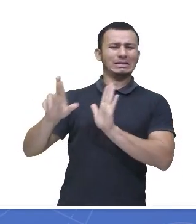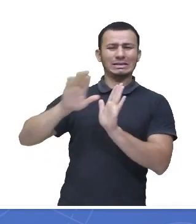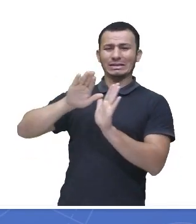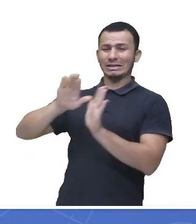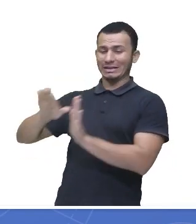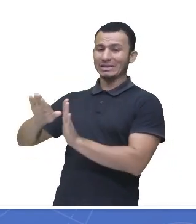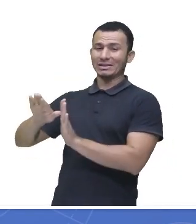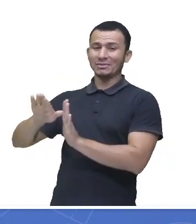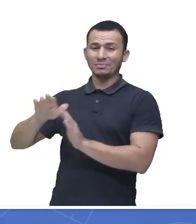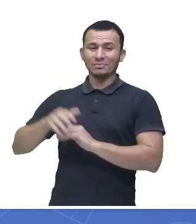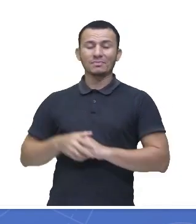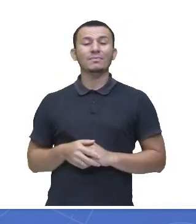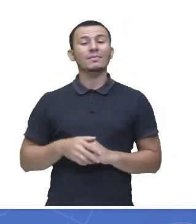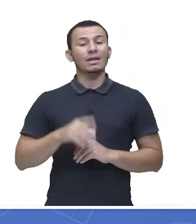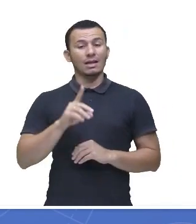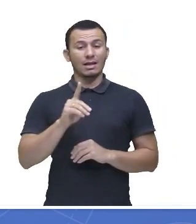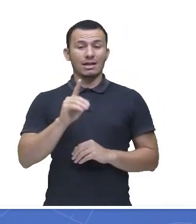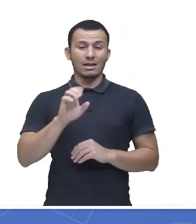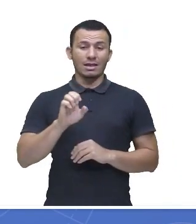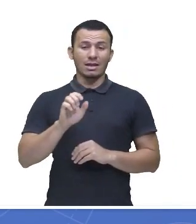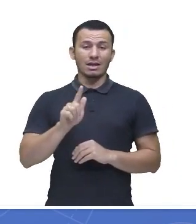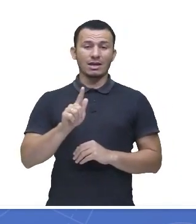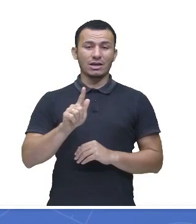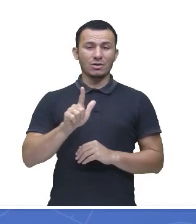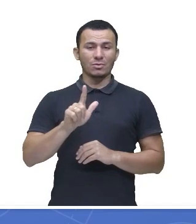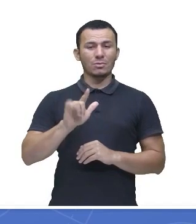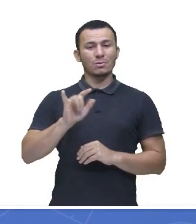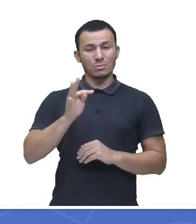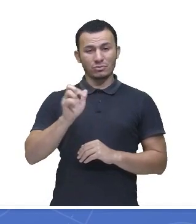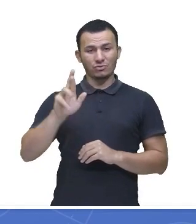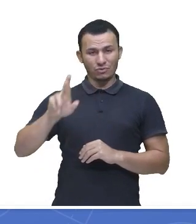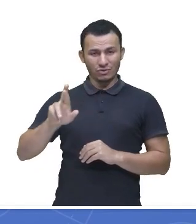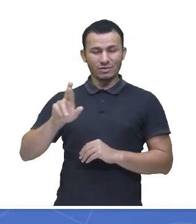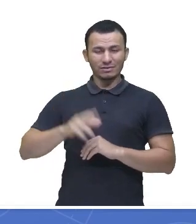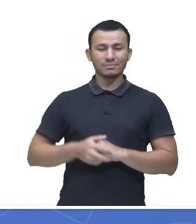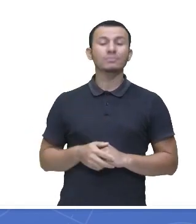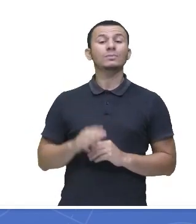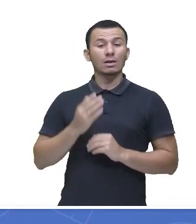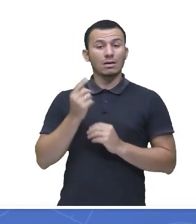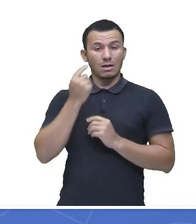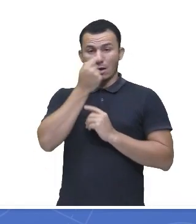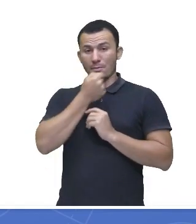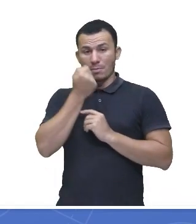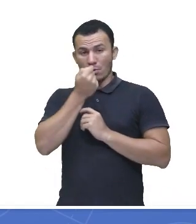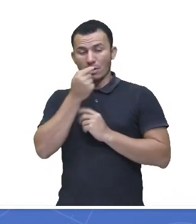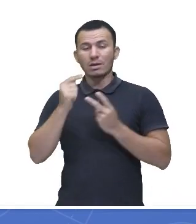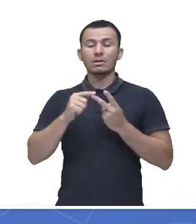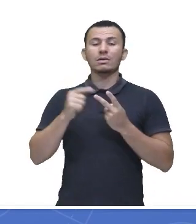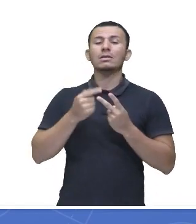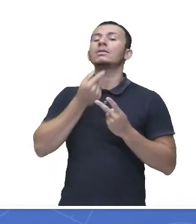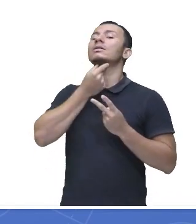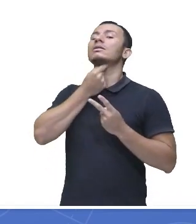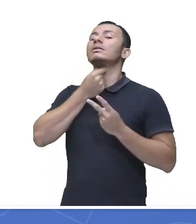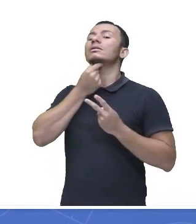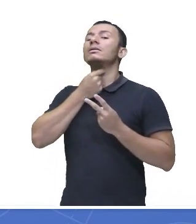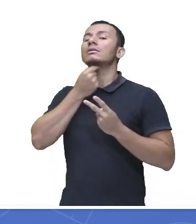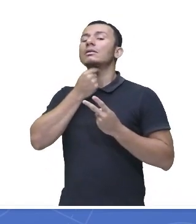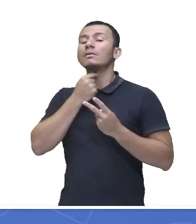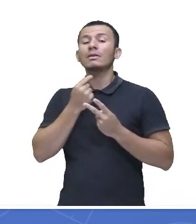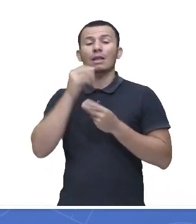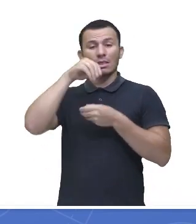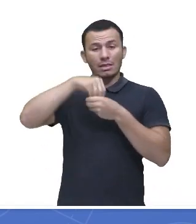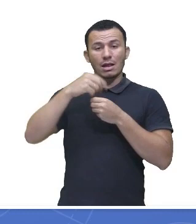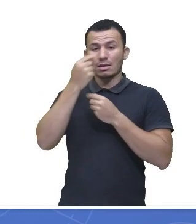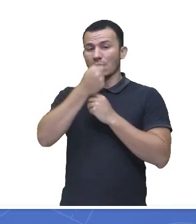você vai dizer eu degluti. Então, boca, faringe. Na boca eu tenho a mastigação,